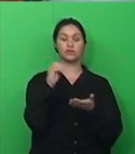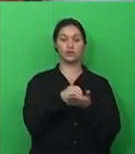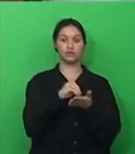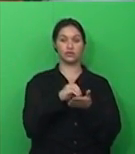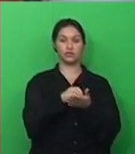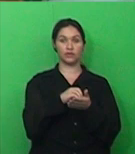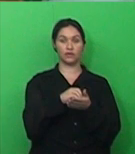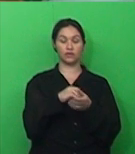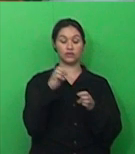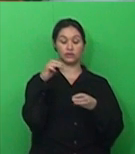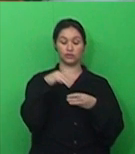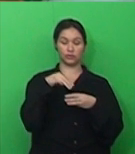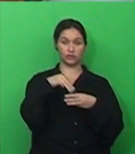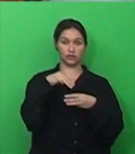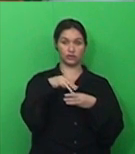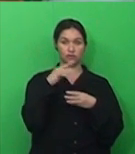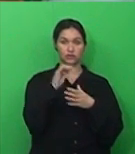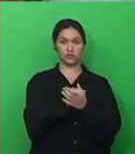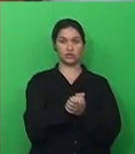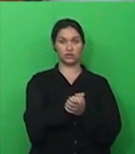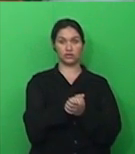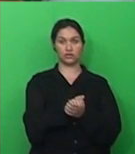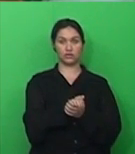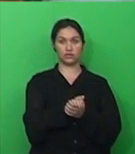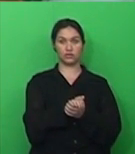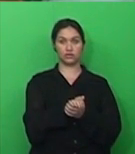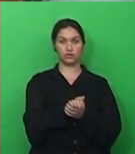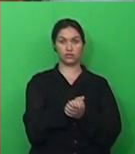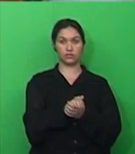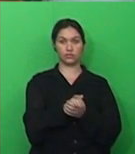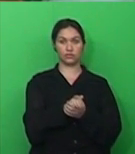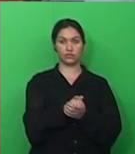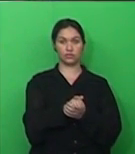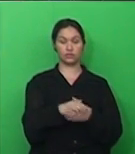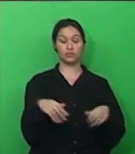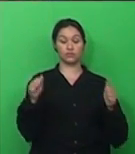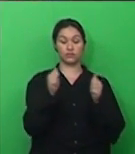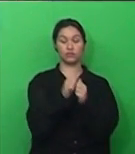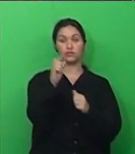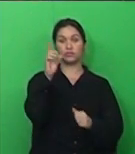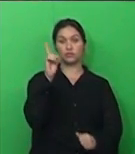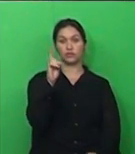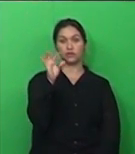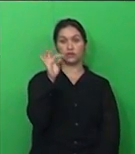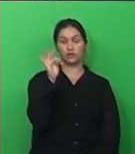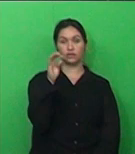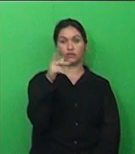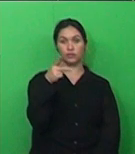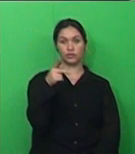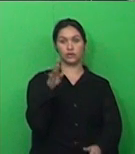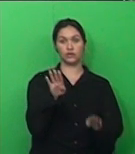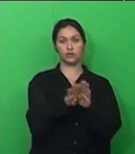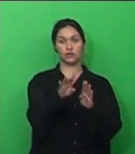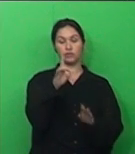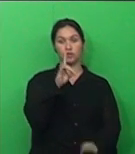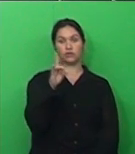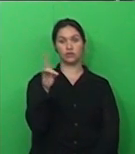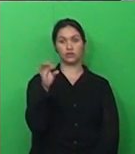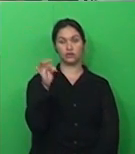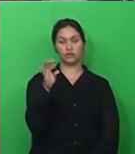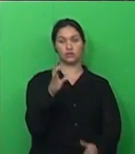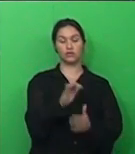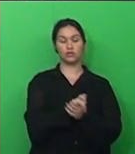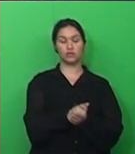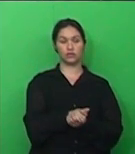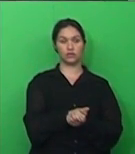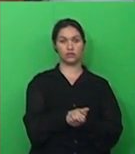município, a reunião do DPFT e do DTT, da Guarda